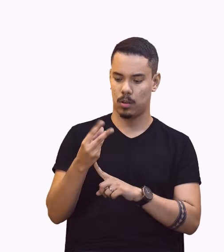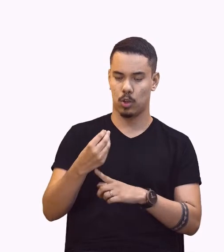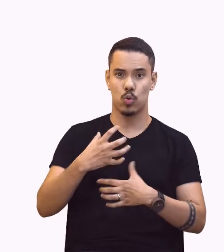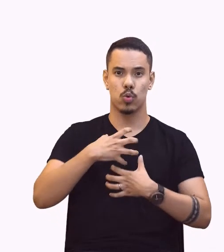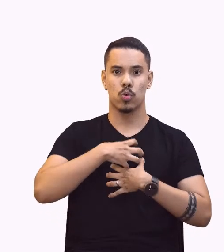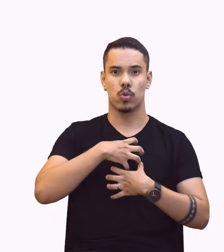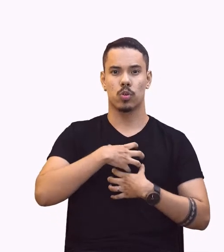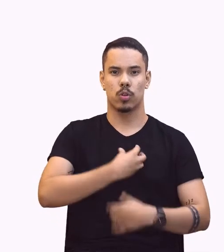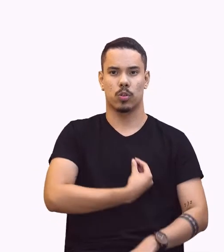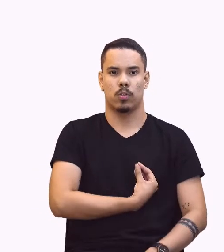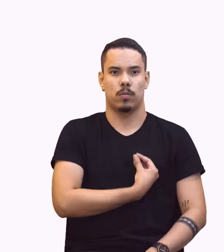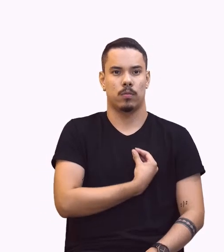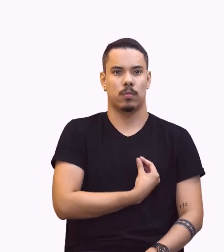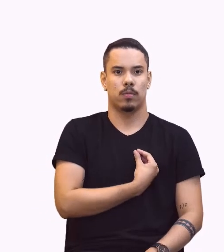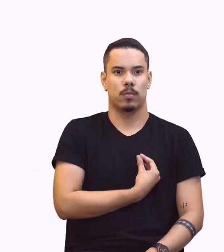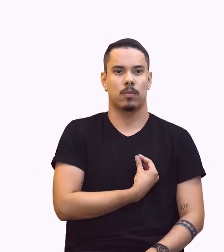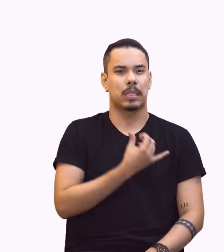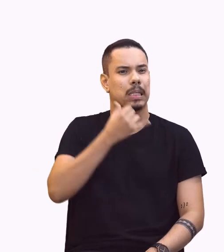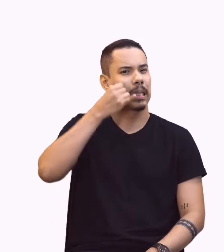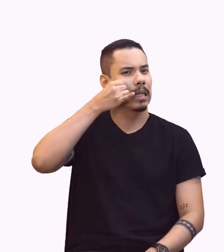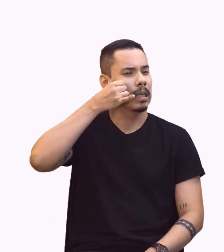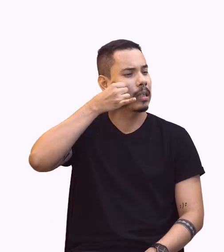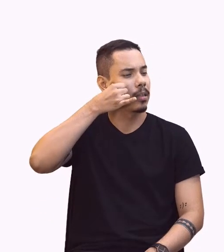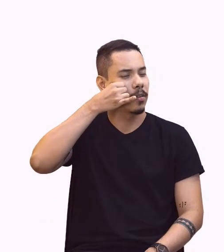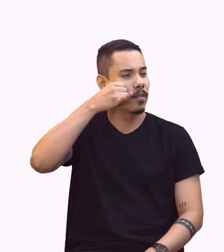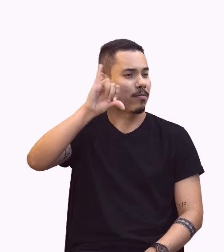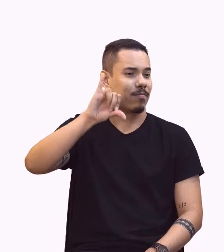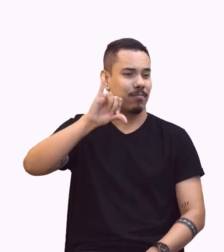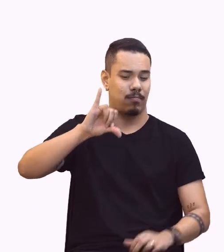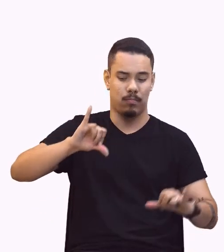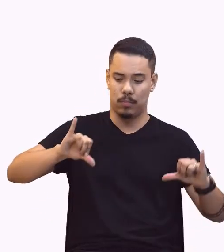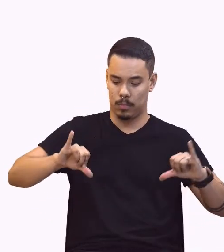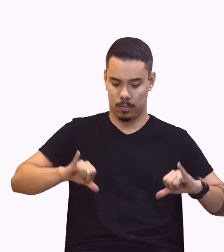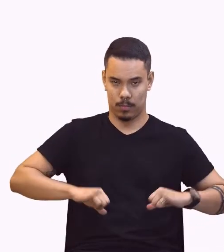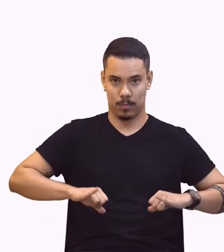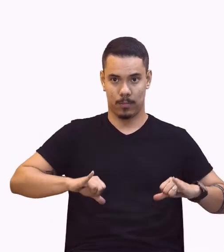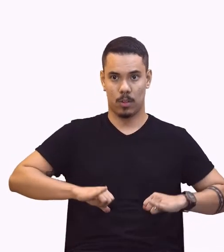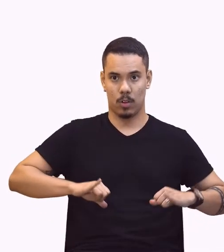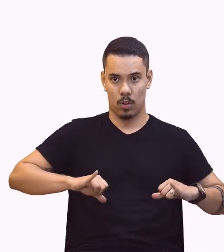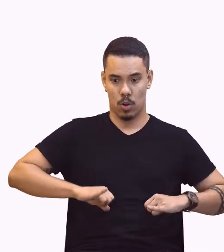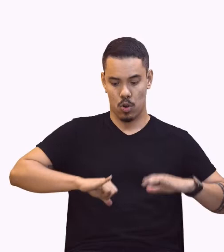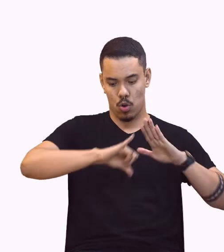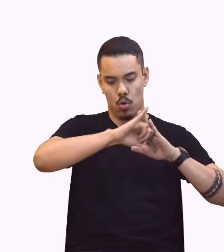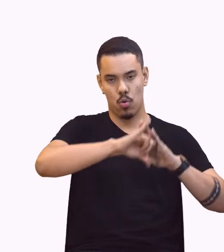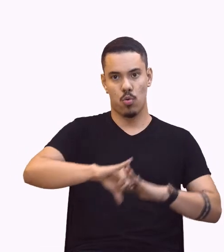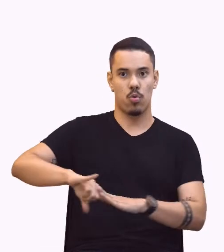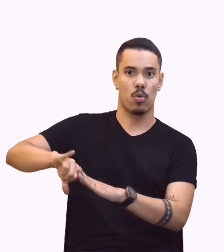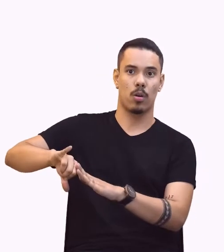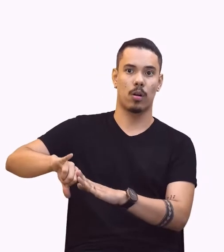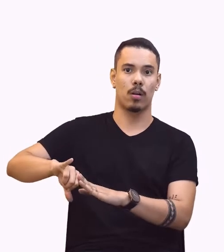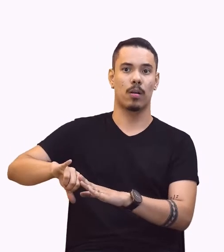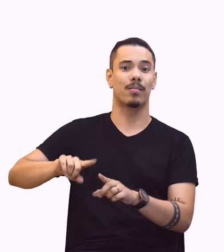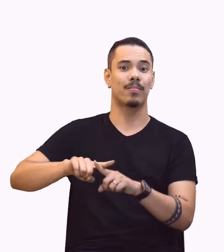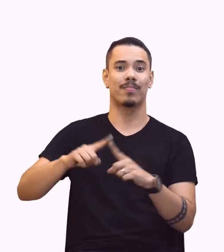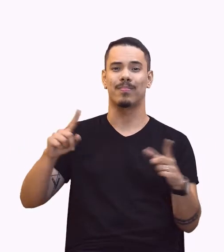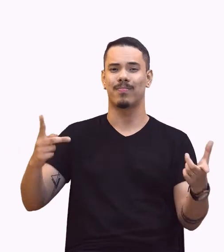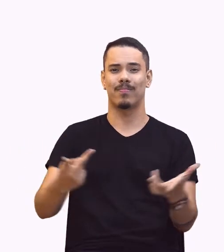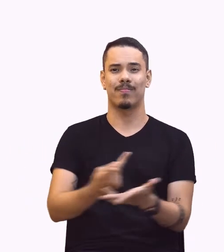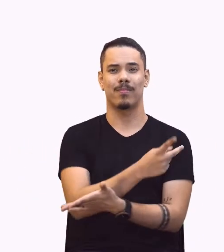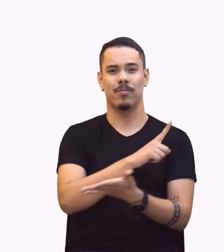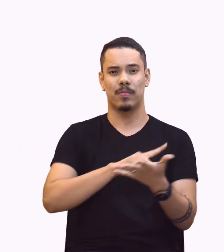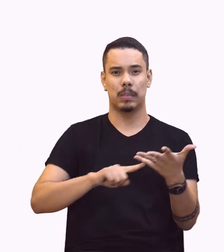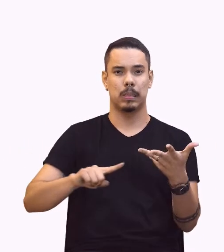que evitasse todas as dores. Mas dores essas provocadas por diversos